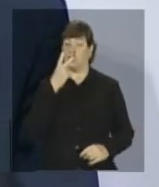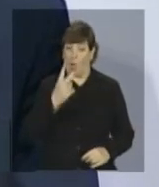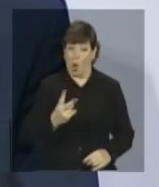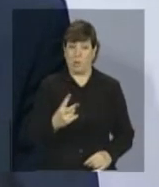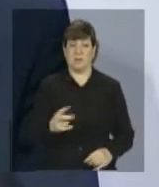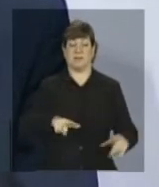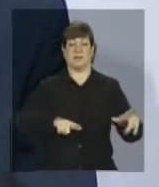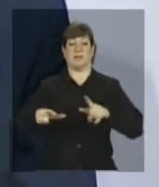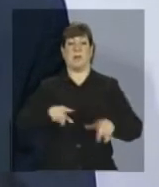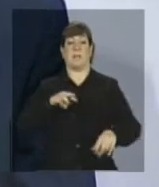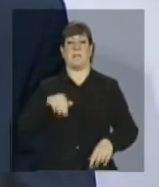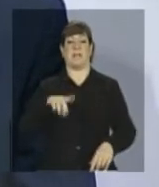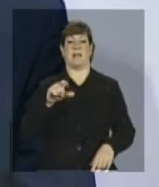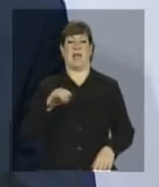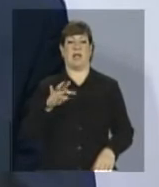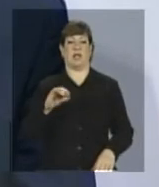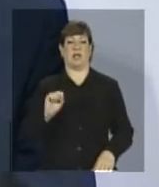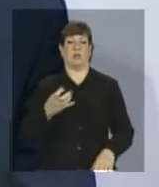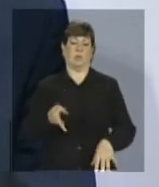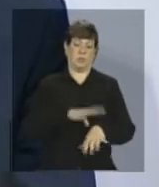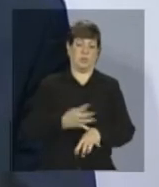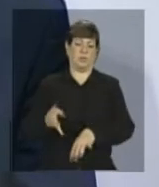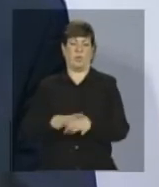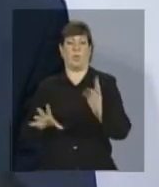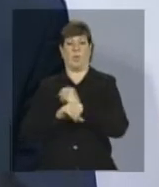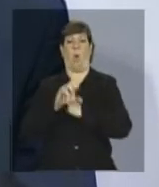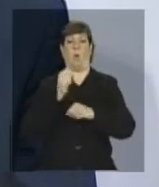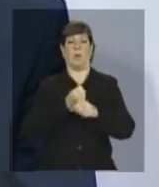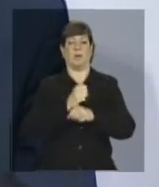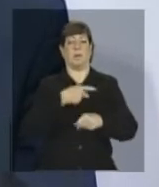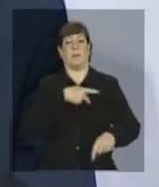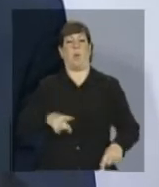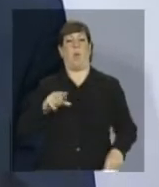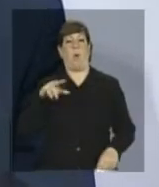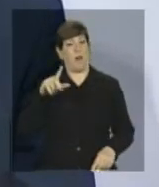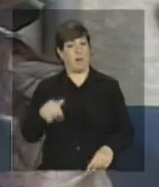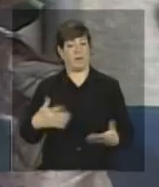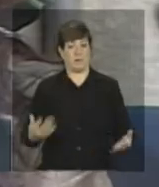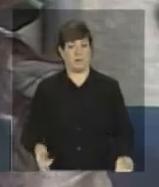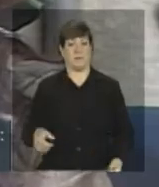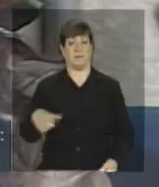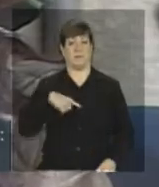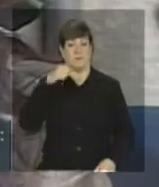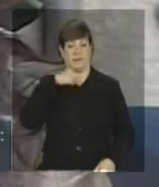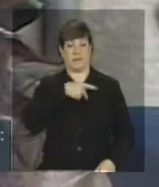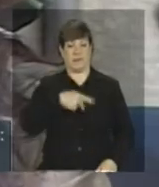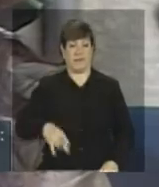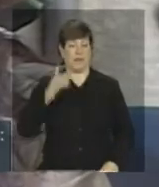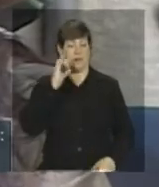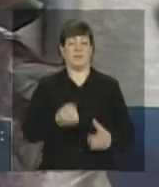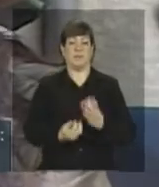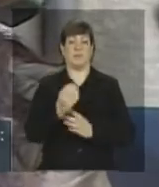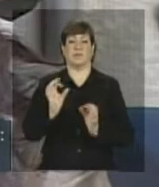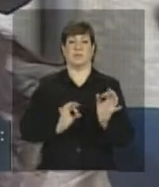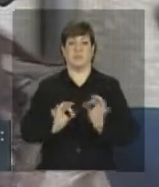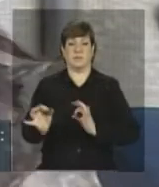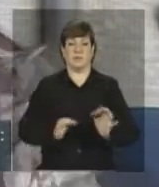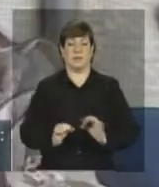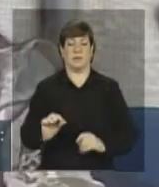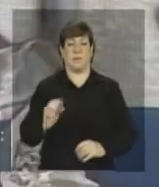presidente Lula. A presidenta Dilma lançou o programa Brasil Maior, incentivando a indústria nacional, lançou um arrojado programa